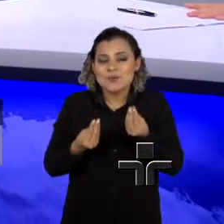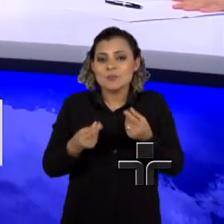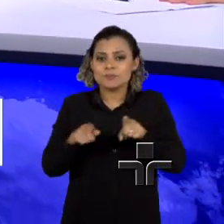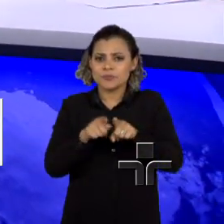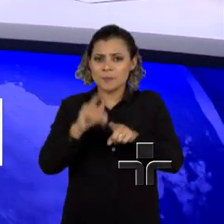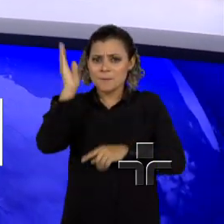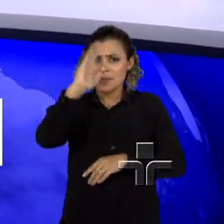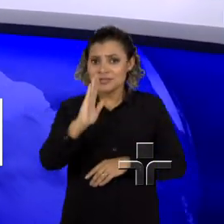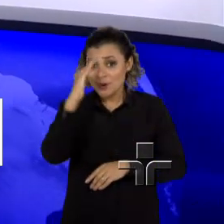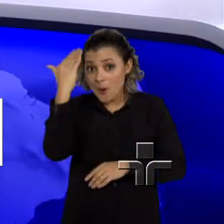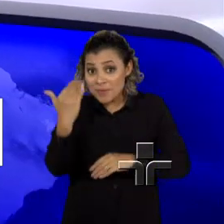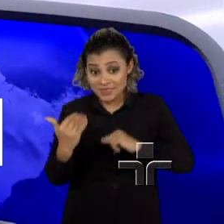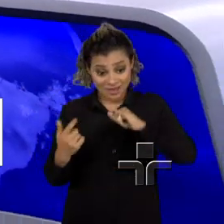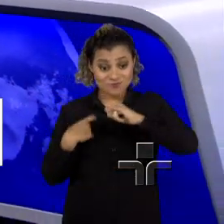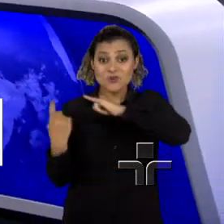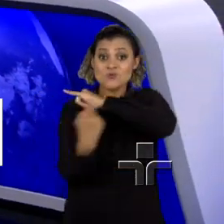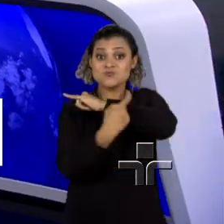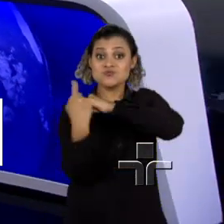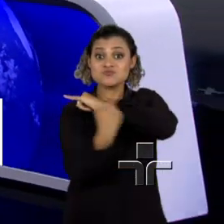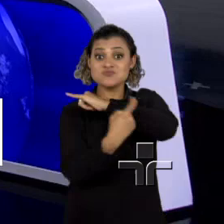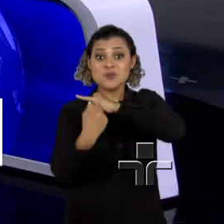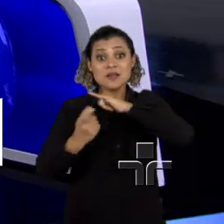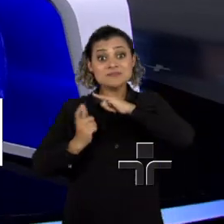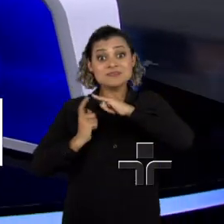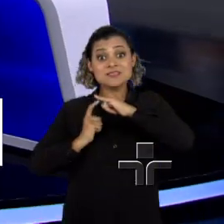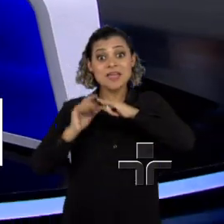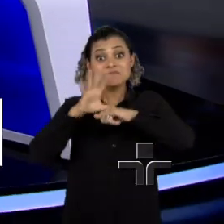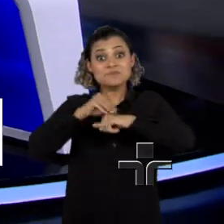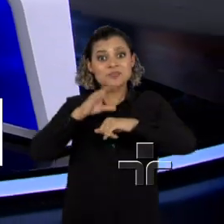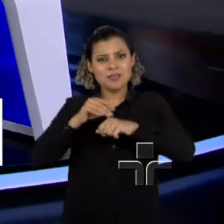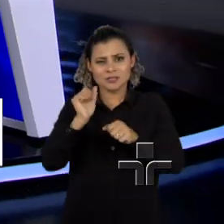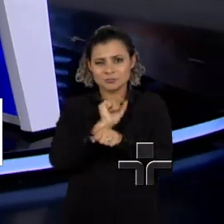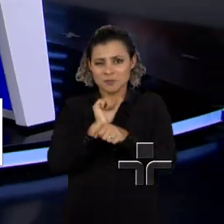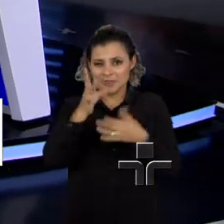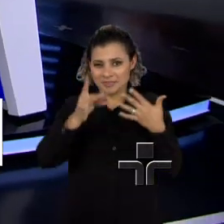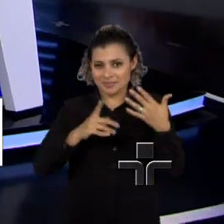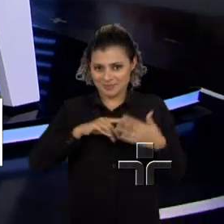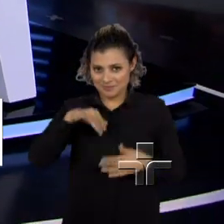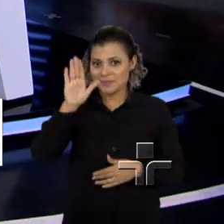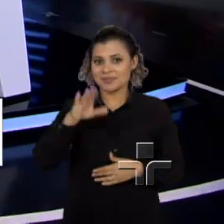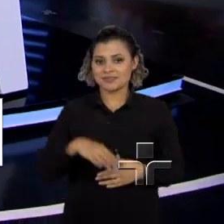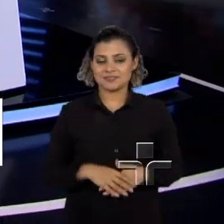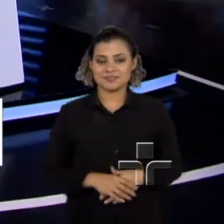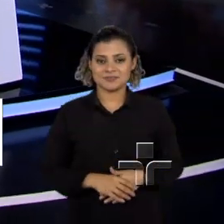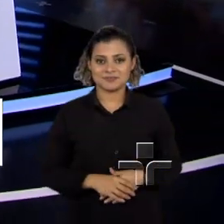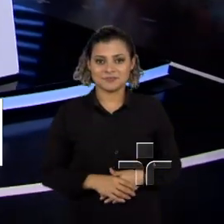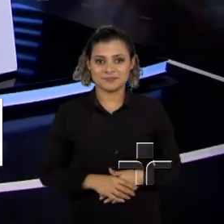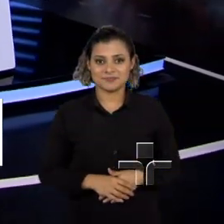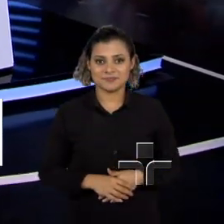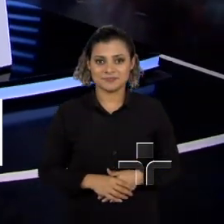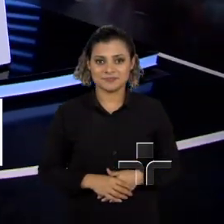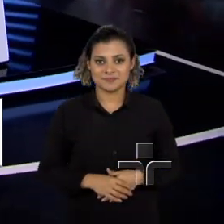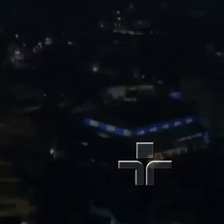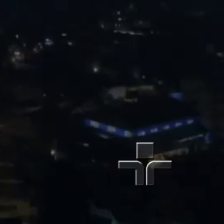é homenageado com bandeira pintada na fuselagem da aeronave. Aguarde que nós voltamos em instantes.